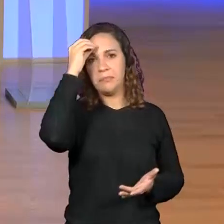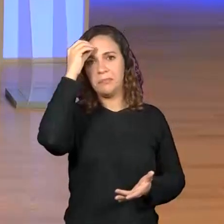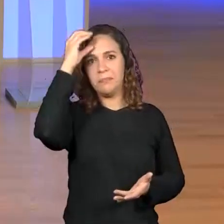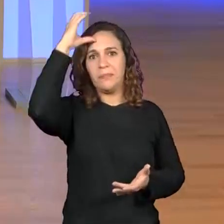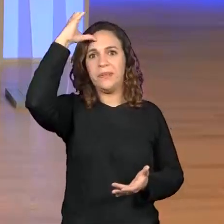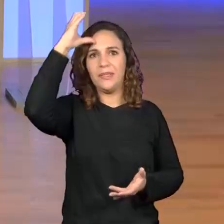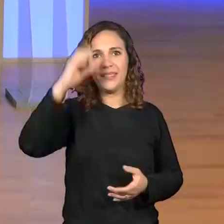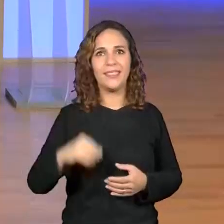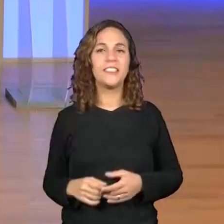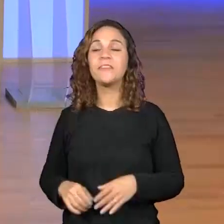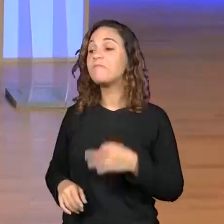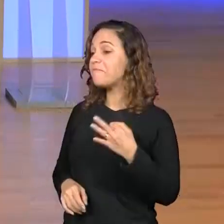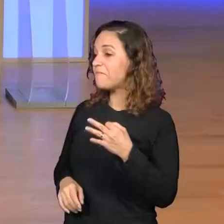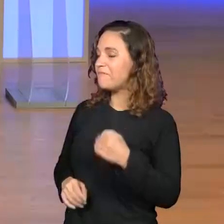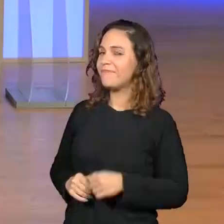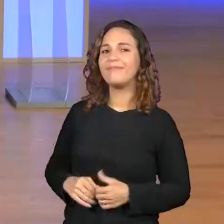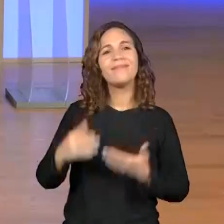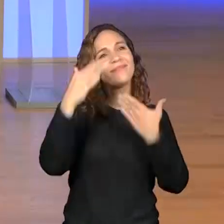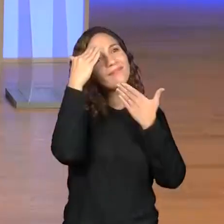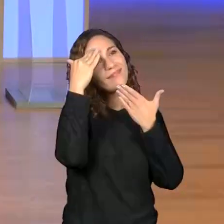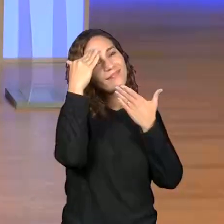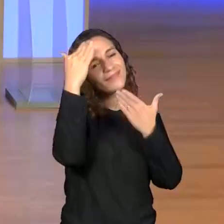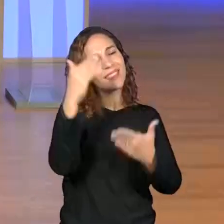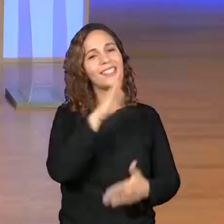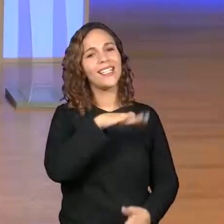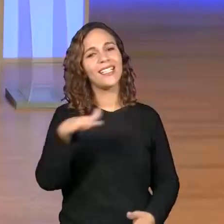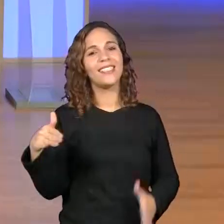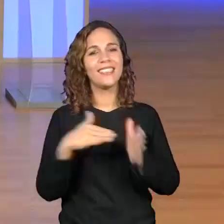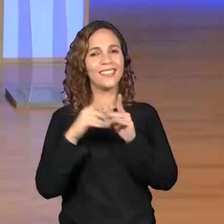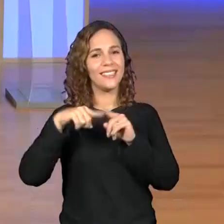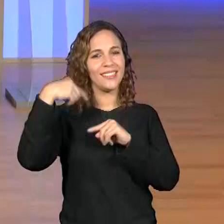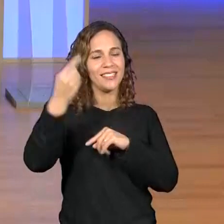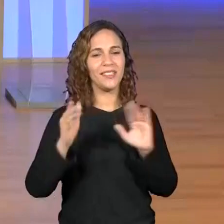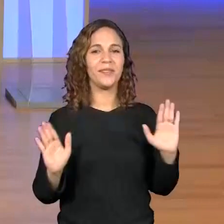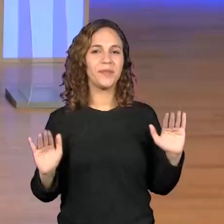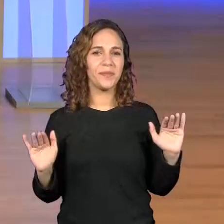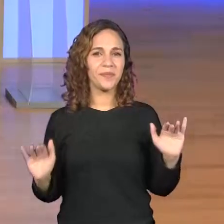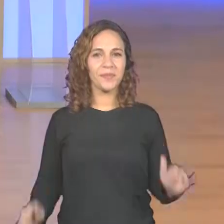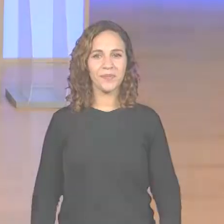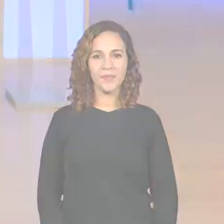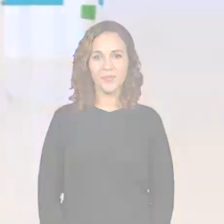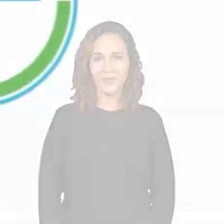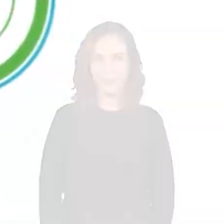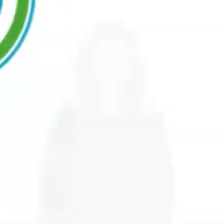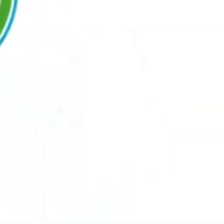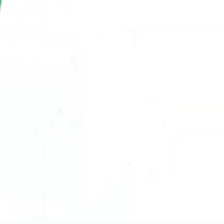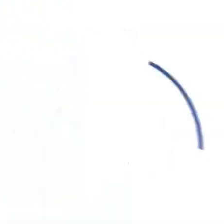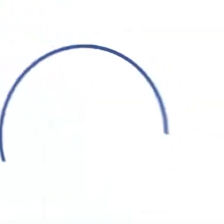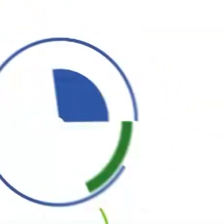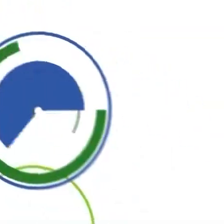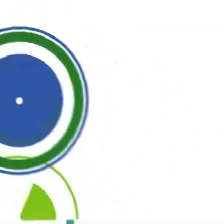enriquecimento, né, professor? Isso mesmo. Muito obrigada, estudantes. Até a próxima. Tchau, tchau. Tchau, tchau.